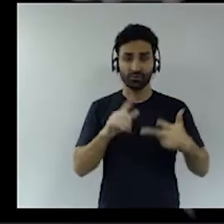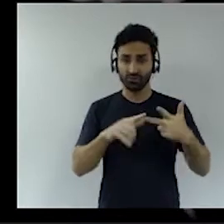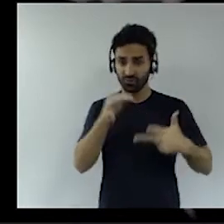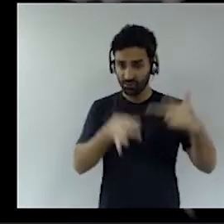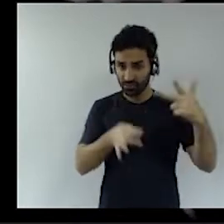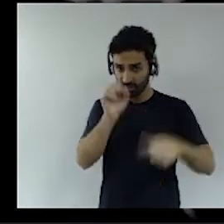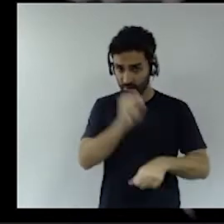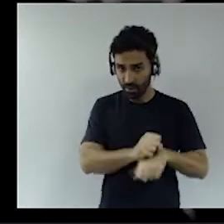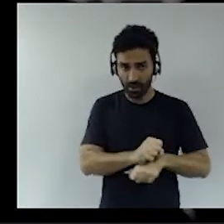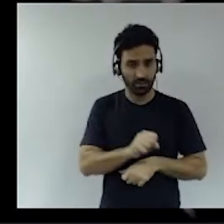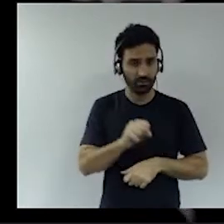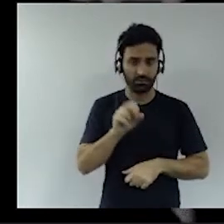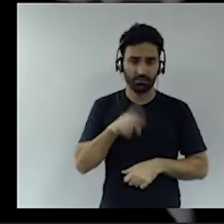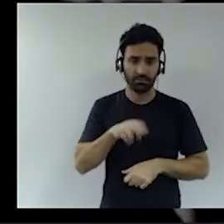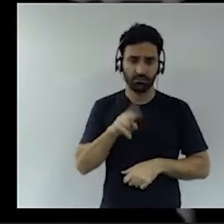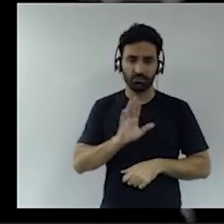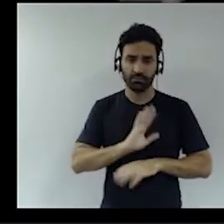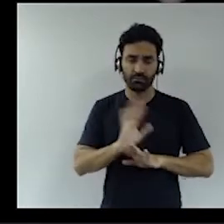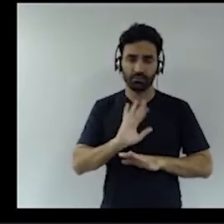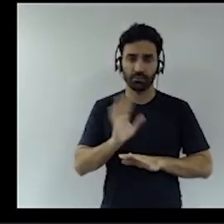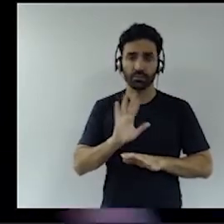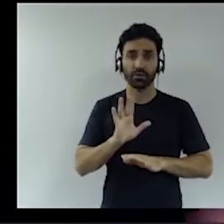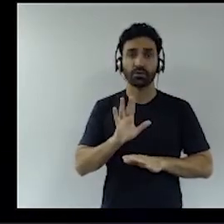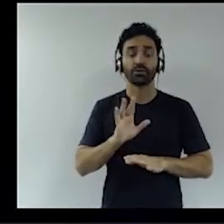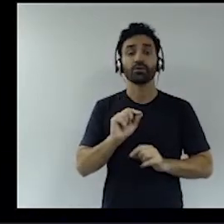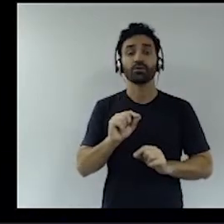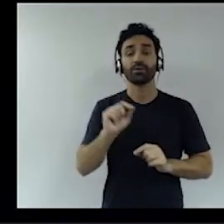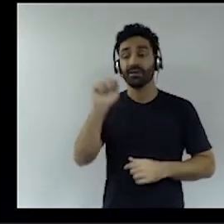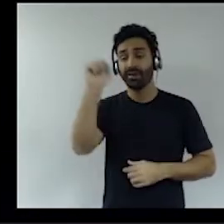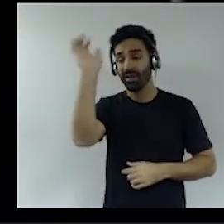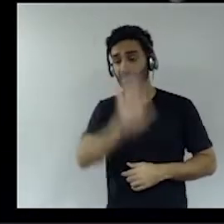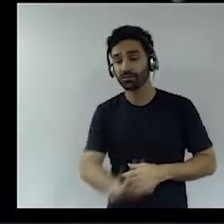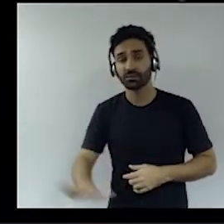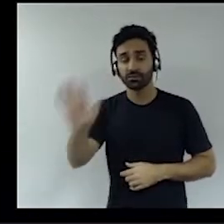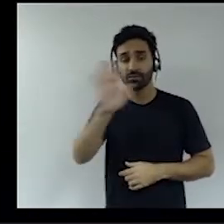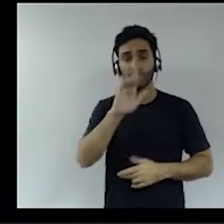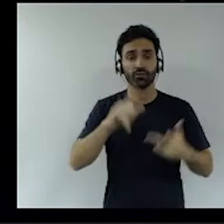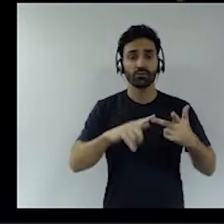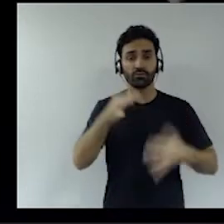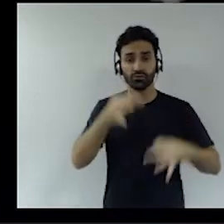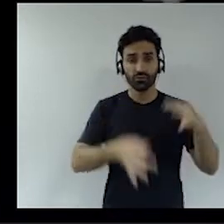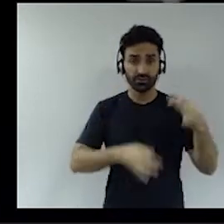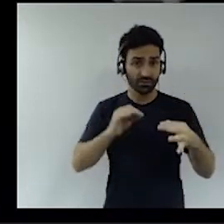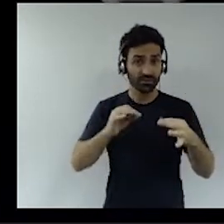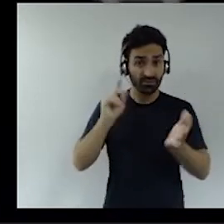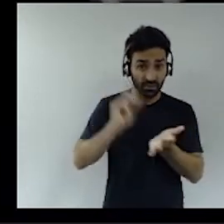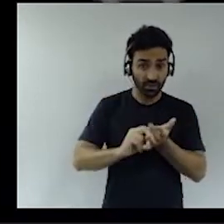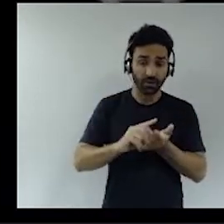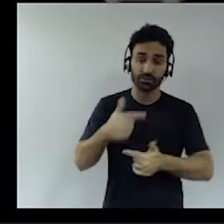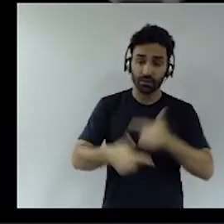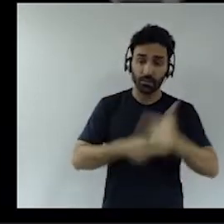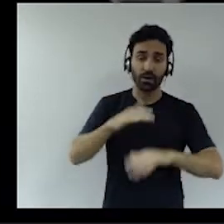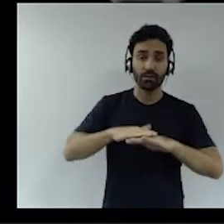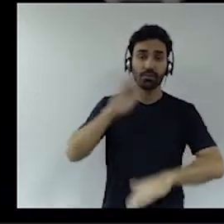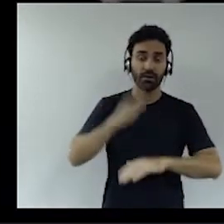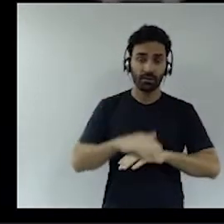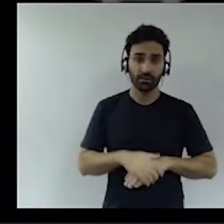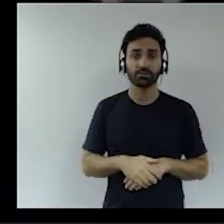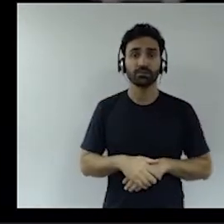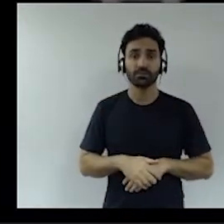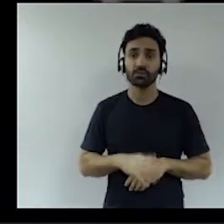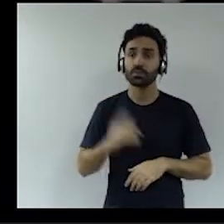A produtividade do Judiciário a nível nacional ela aumentou. A magistratura deu